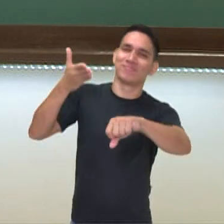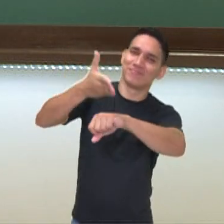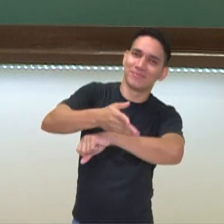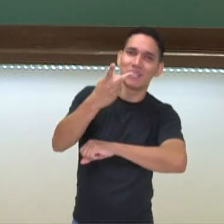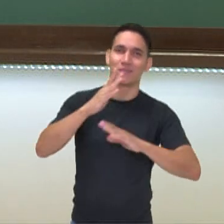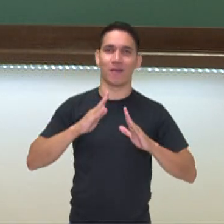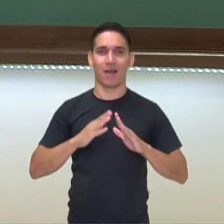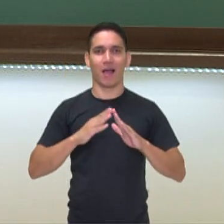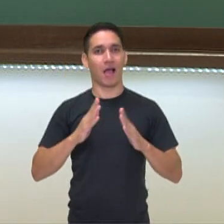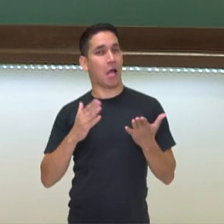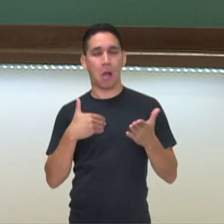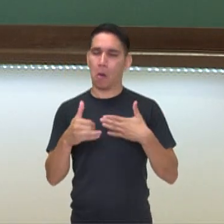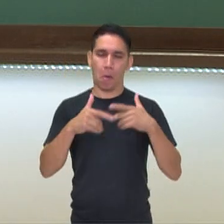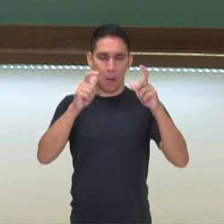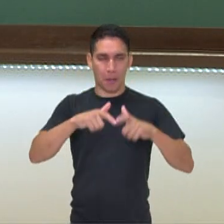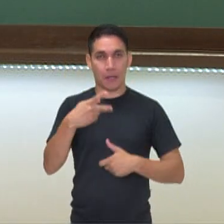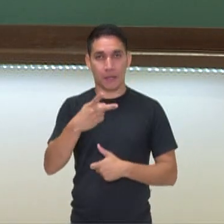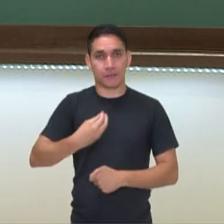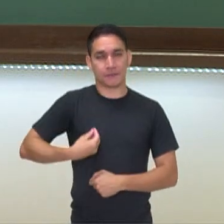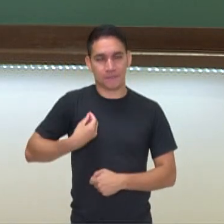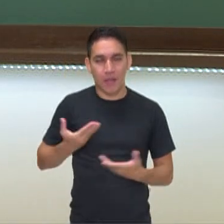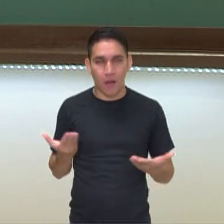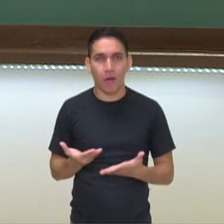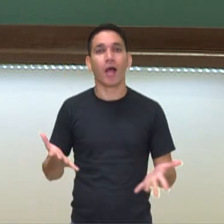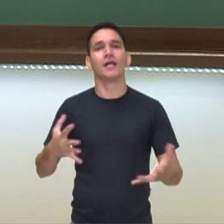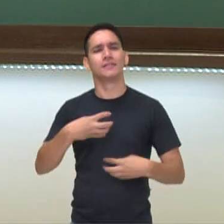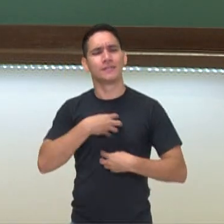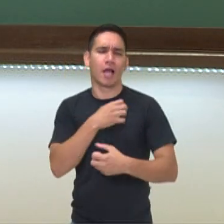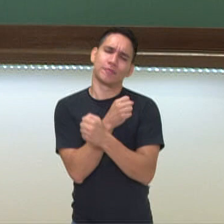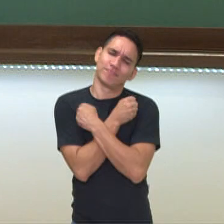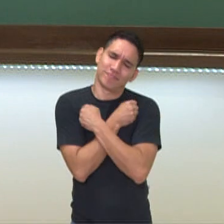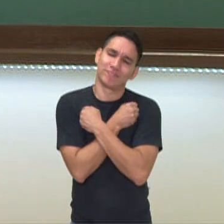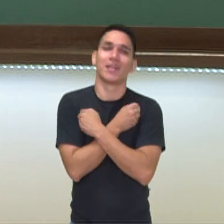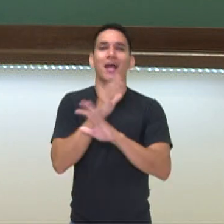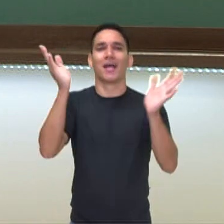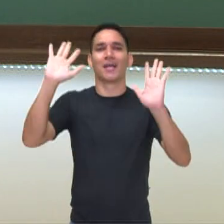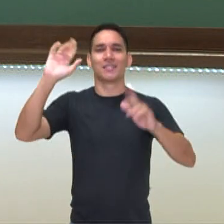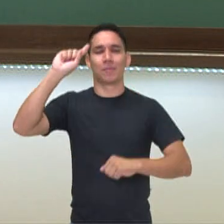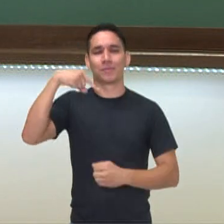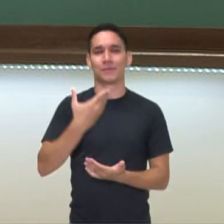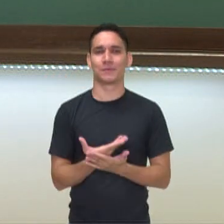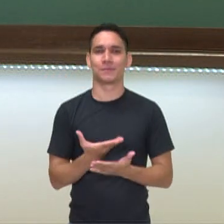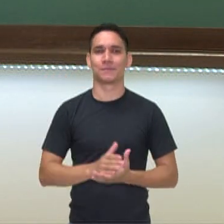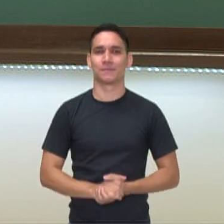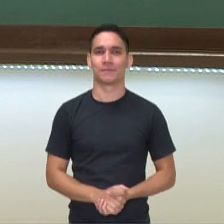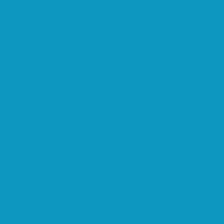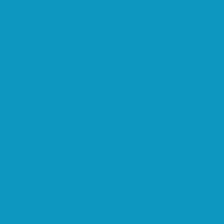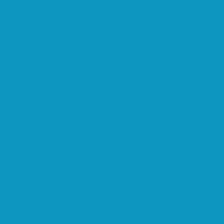sua residência ou aonde quer que você esteja. Sinta-se abraçado por nós e até a próxima aula.